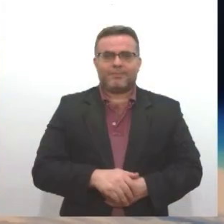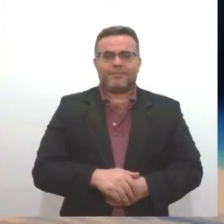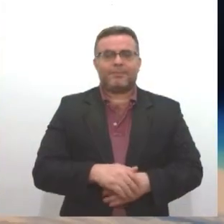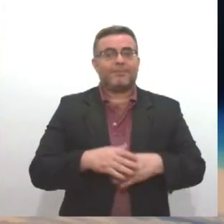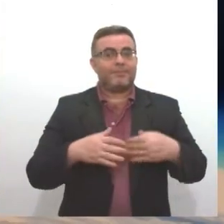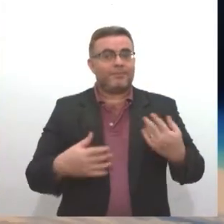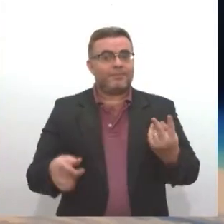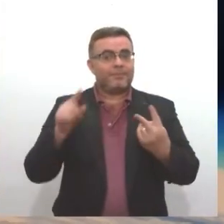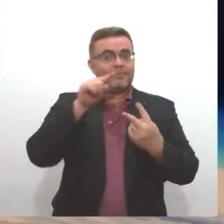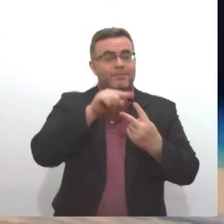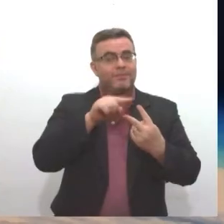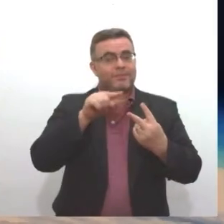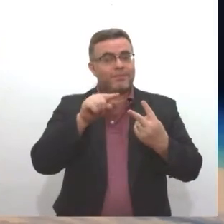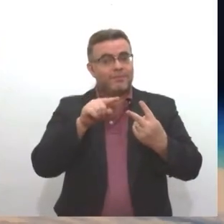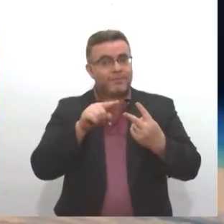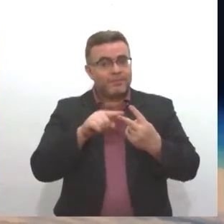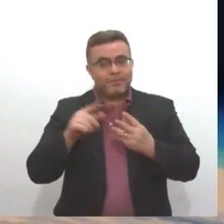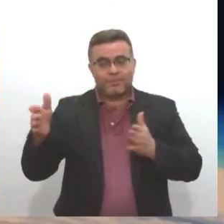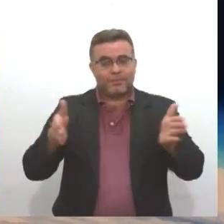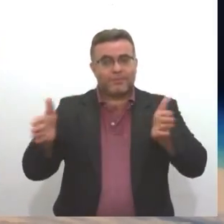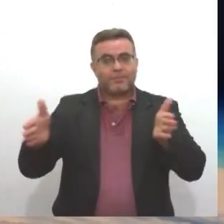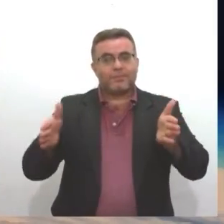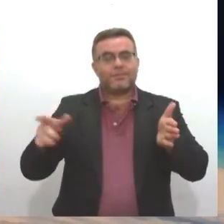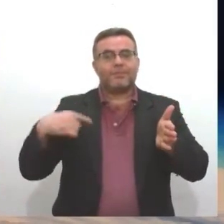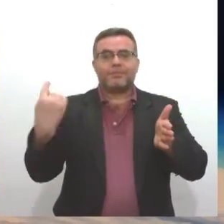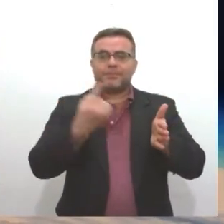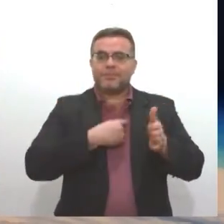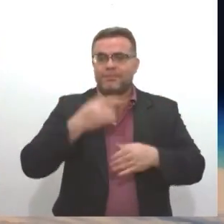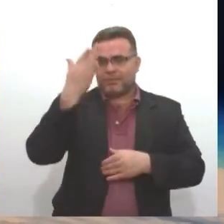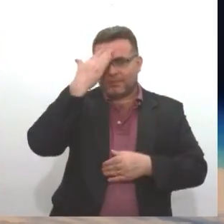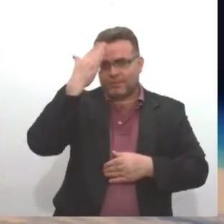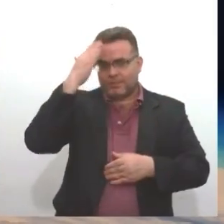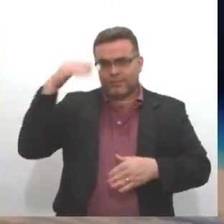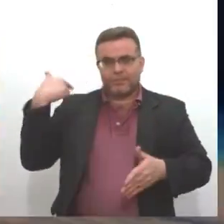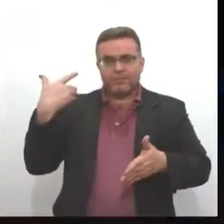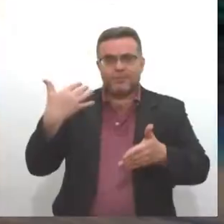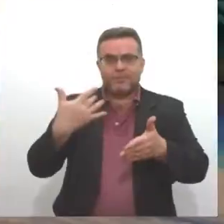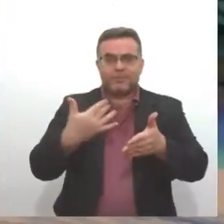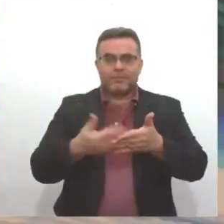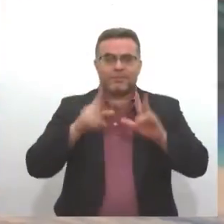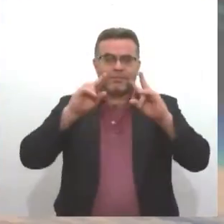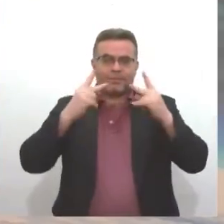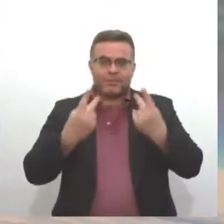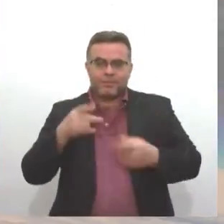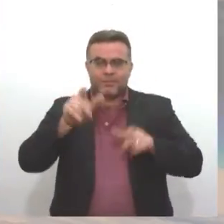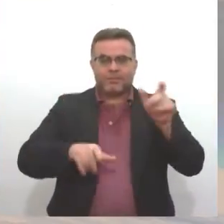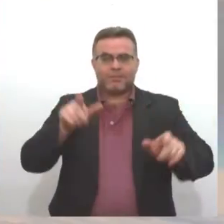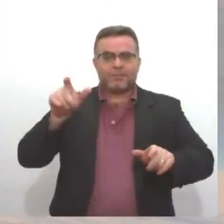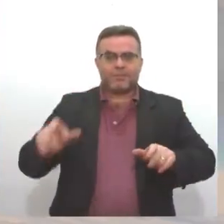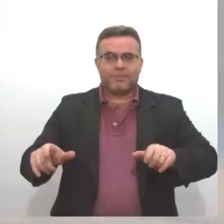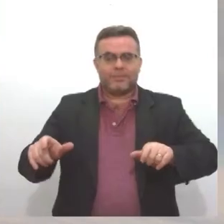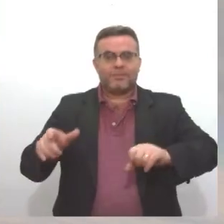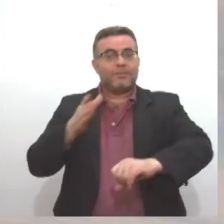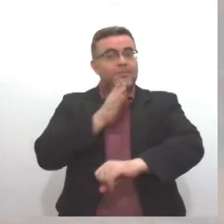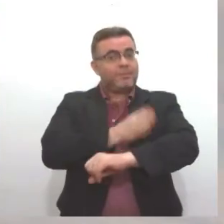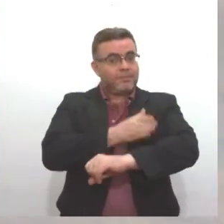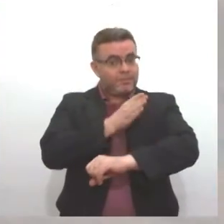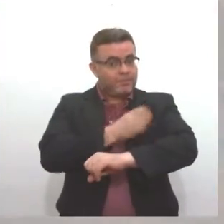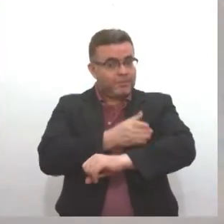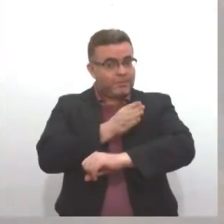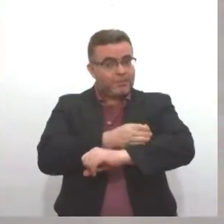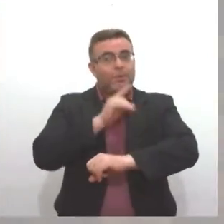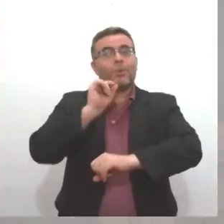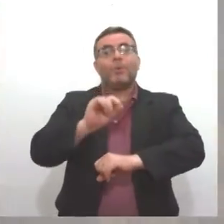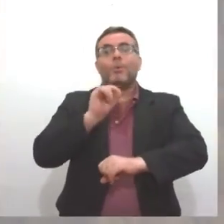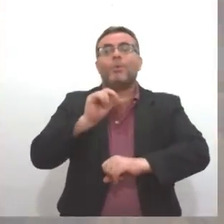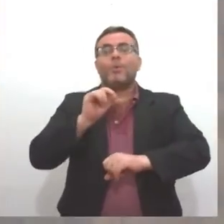Dois períodos importantes para compreender a trajetória da humanidade. A Idade Média. Nesse período